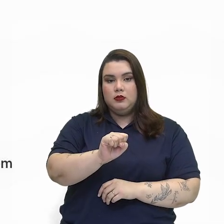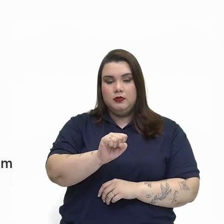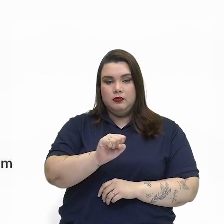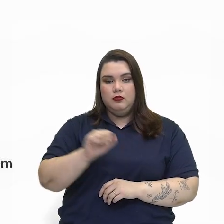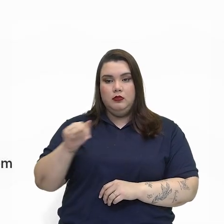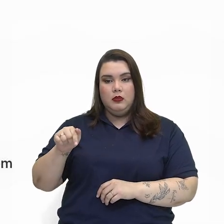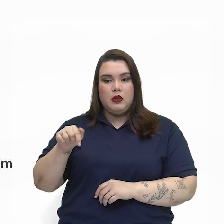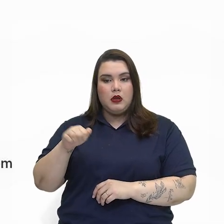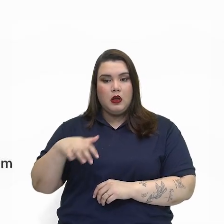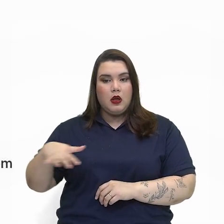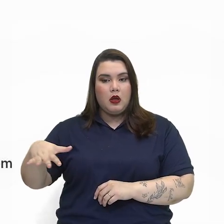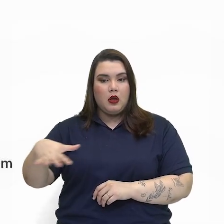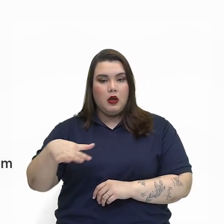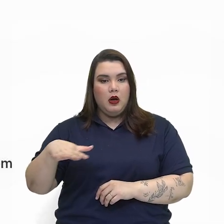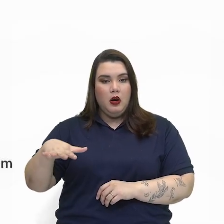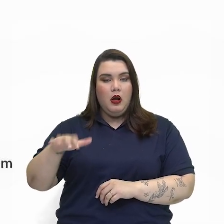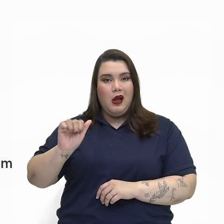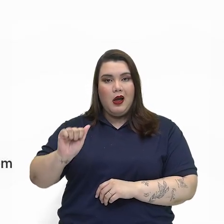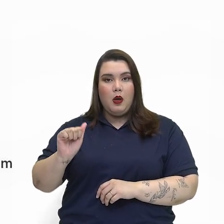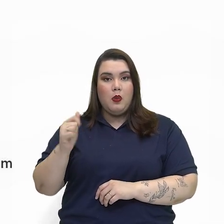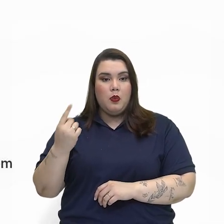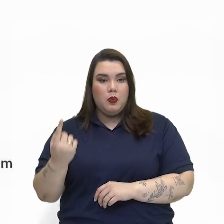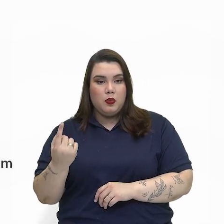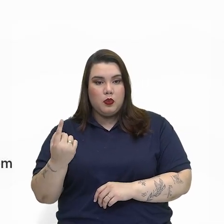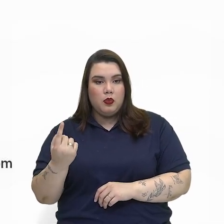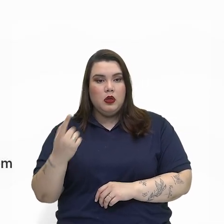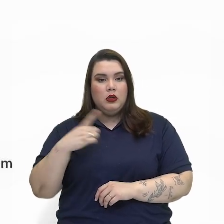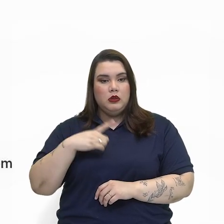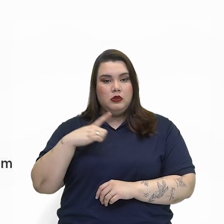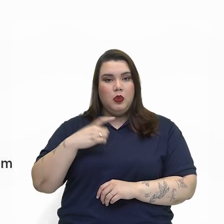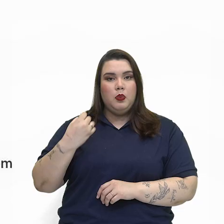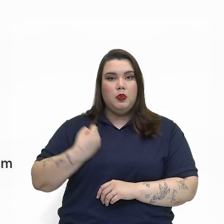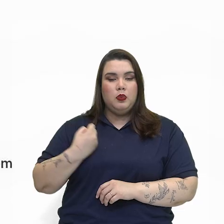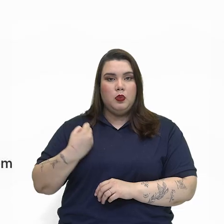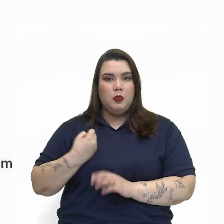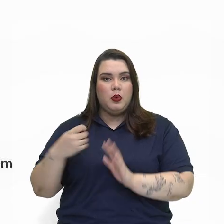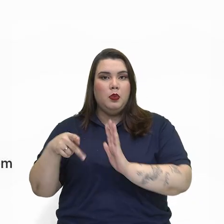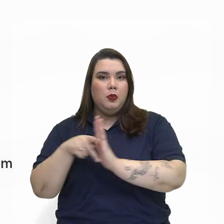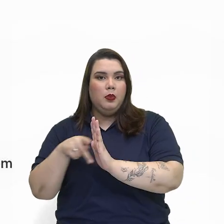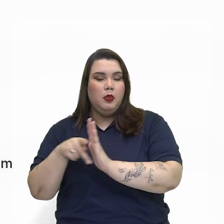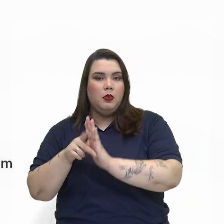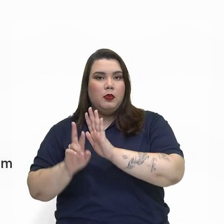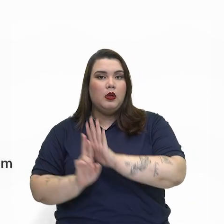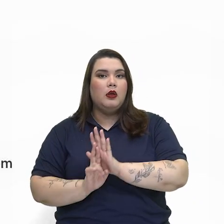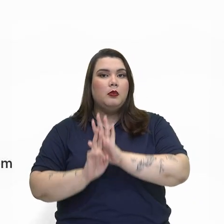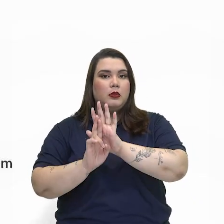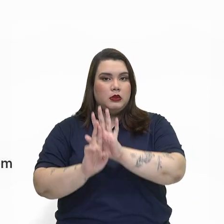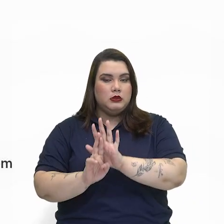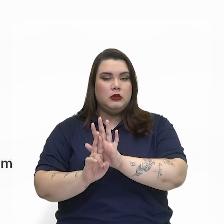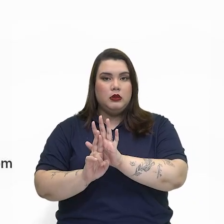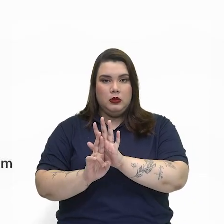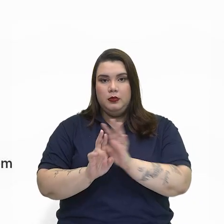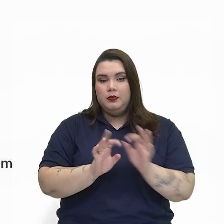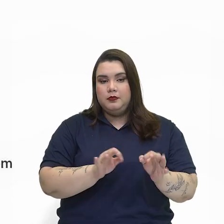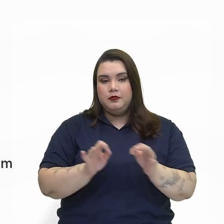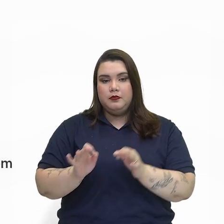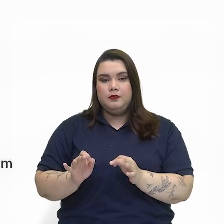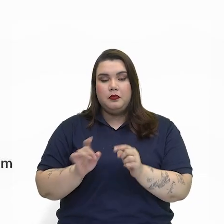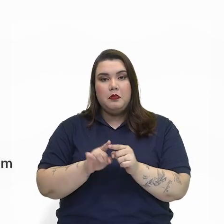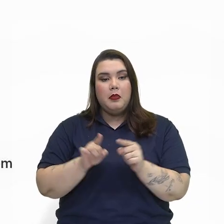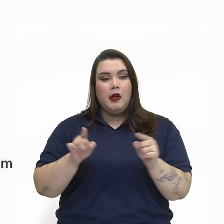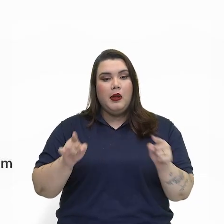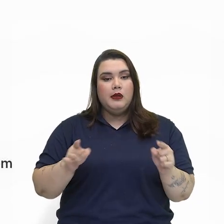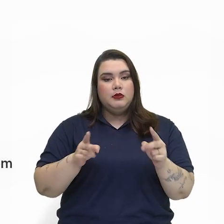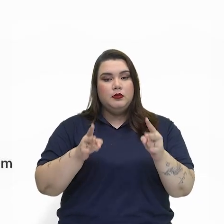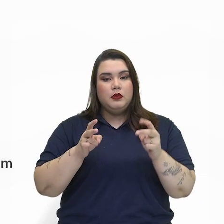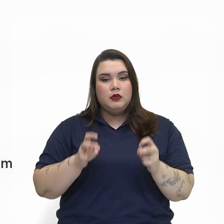área 1 aqui, ó, ela tem um valor, tem um determinado valor X, né? Mas veja